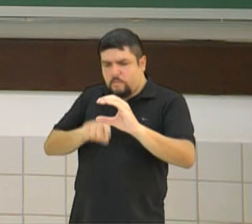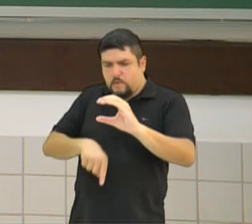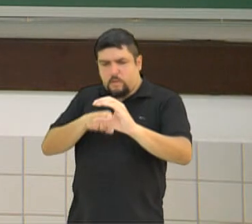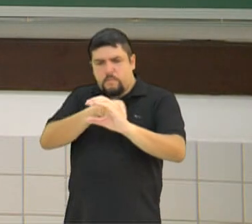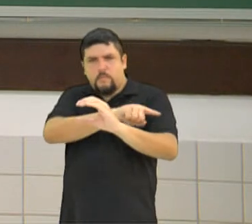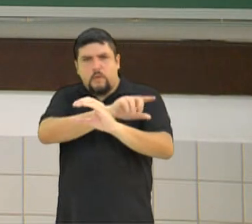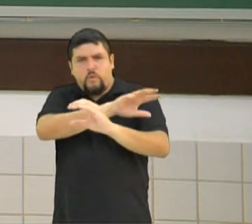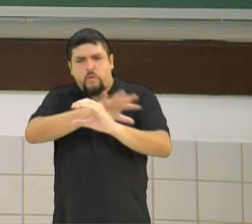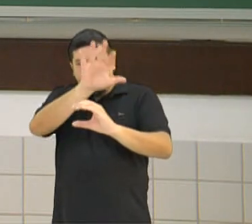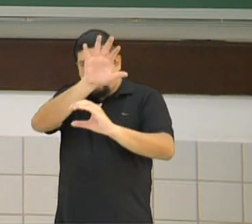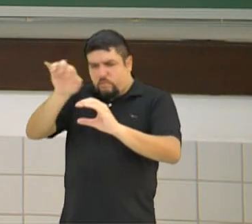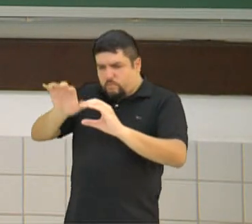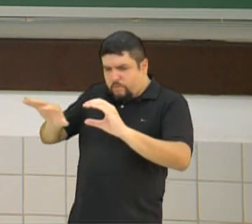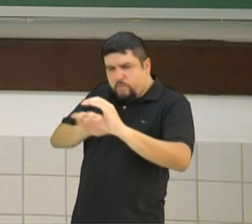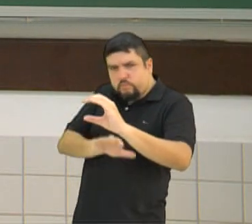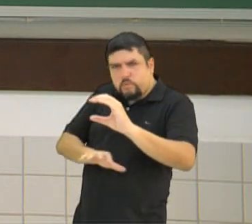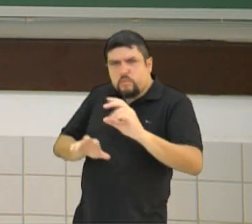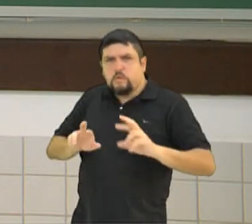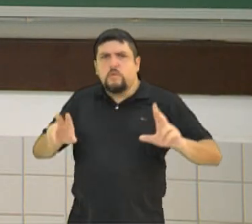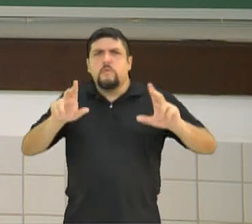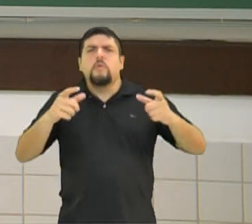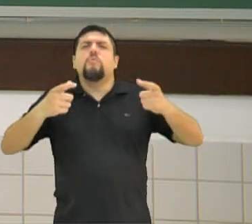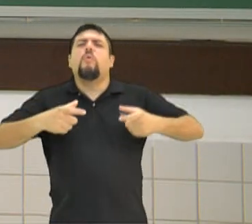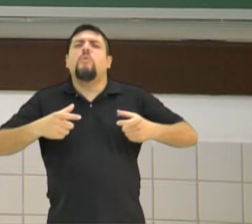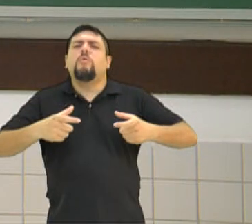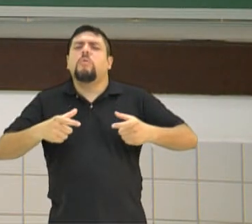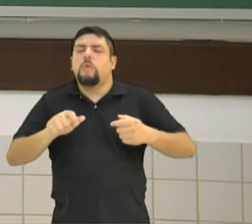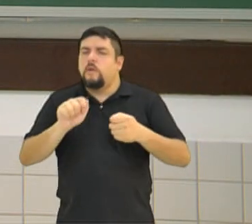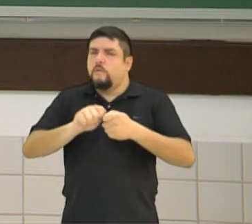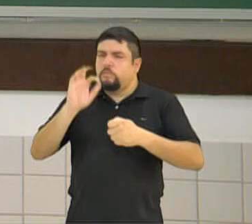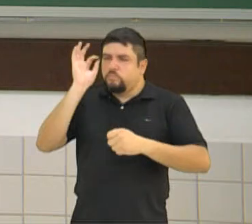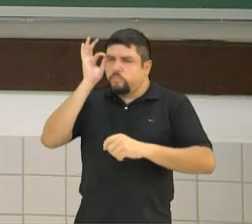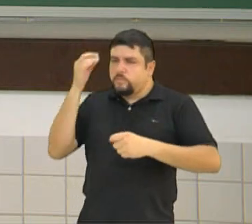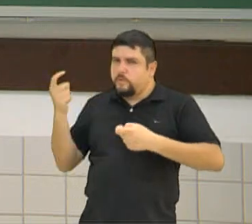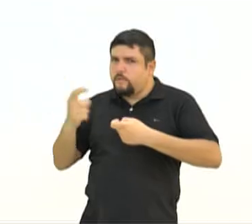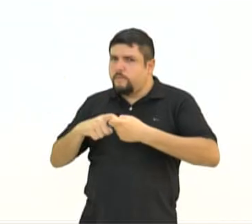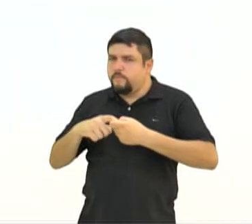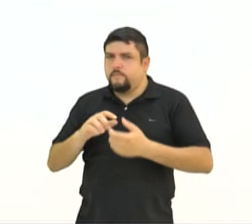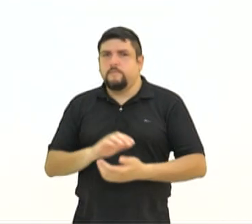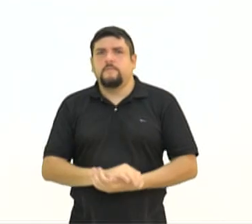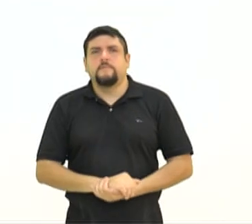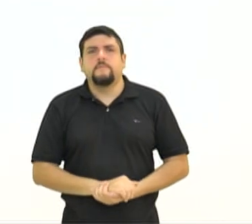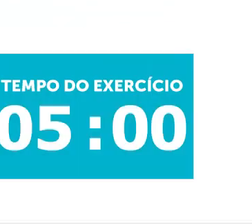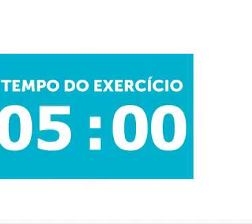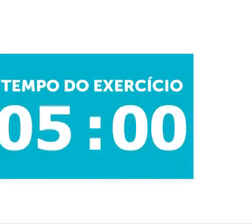substituintes diferentes. Tá fácil, hein? Faz aí, eu já volto com a resposta.